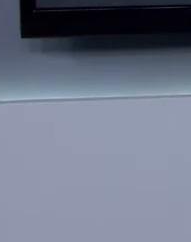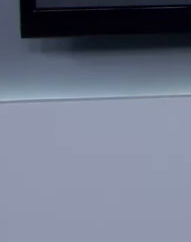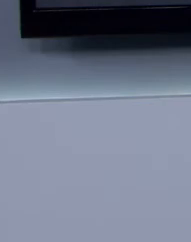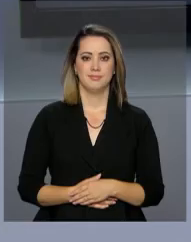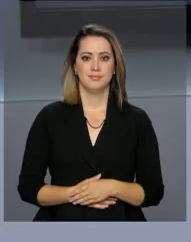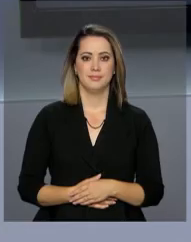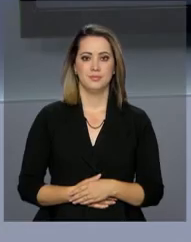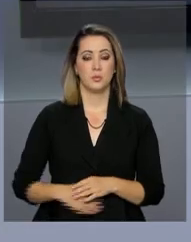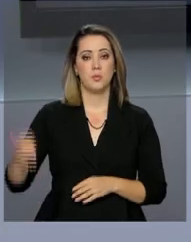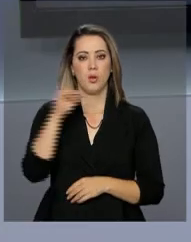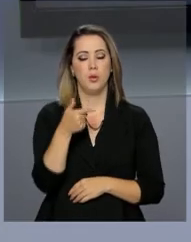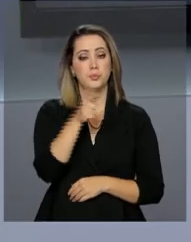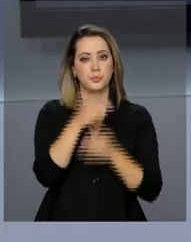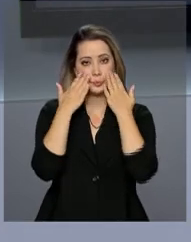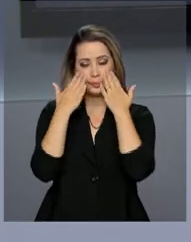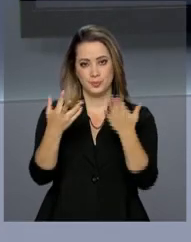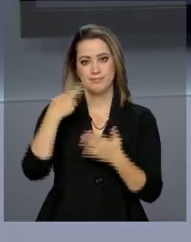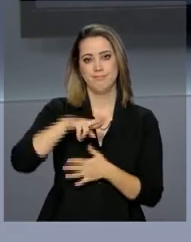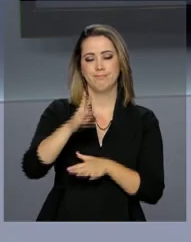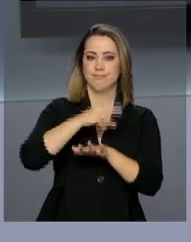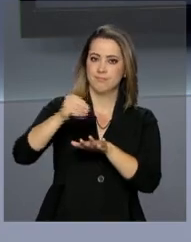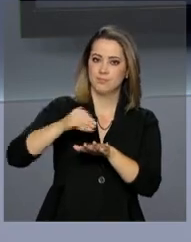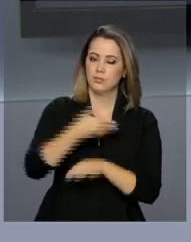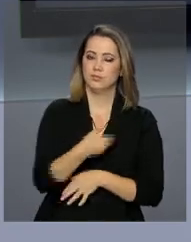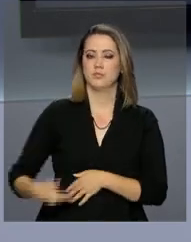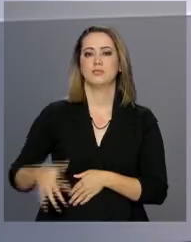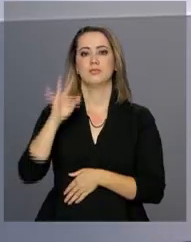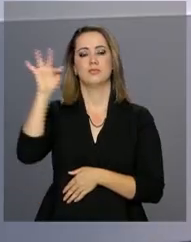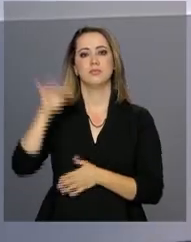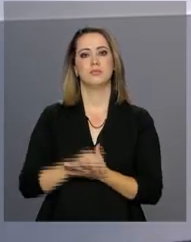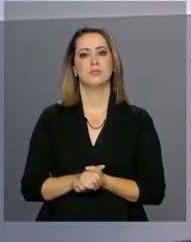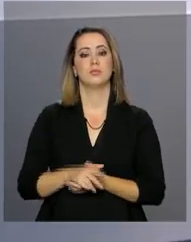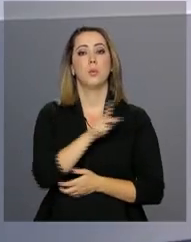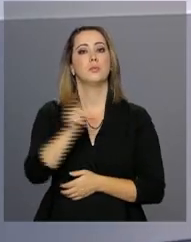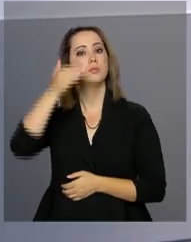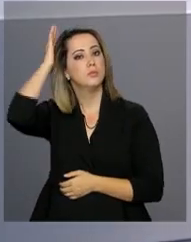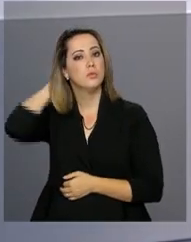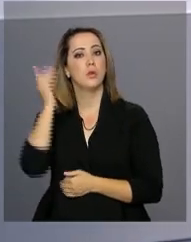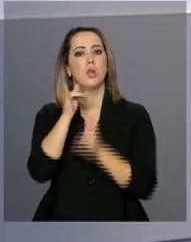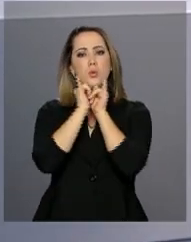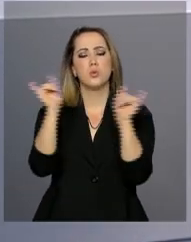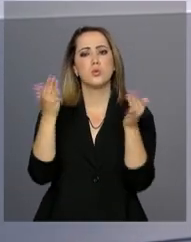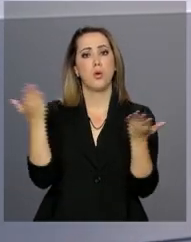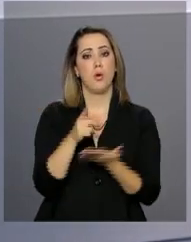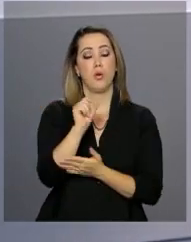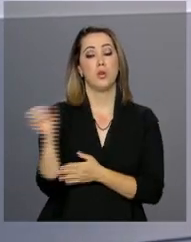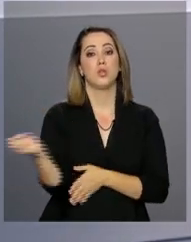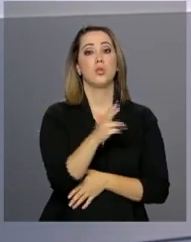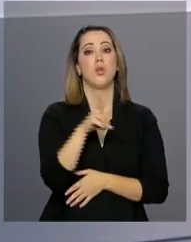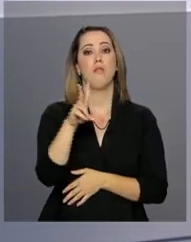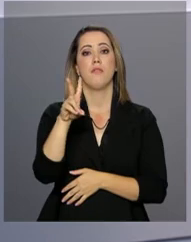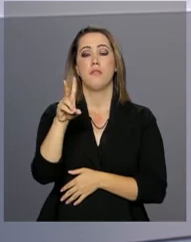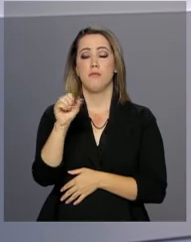olá estamos de volta com repórter nbr notícias do governo federal o presidente michel temer anunciou agora pouco novas